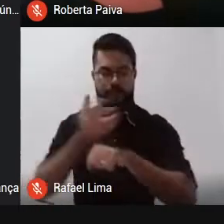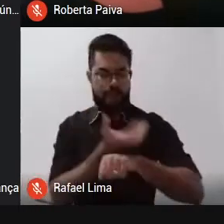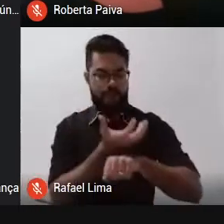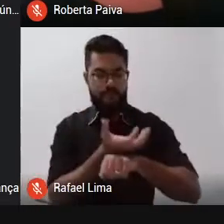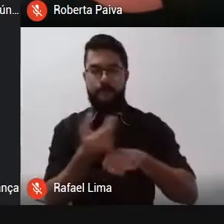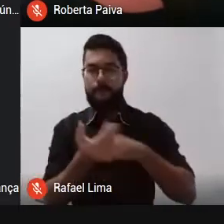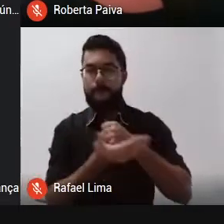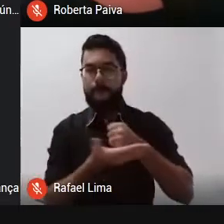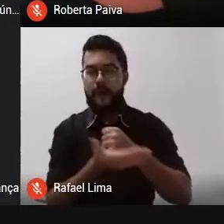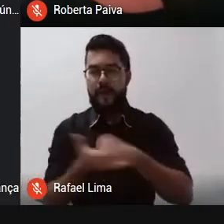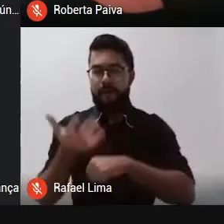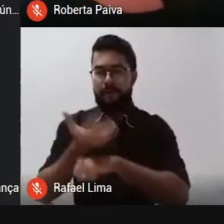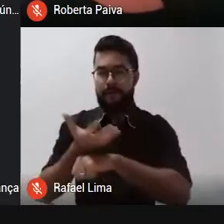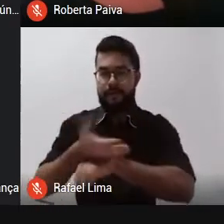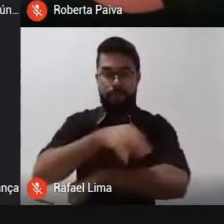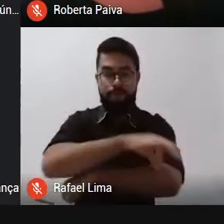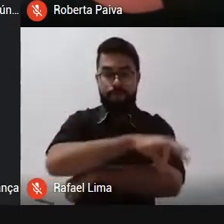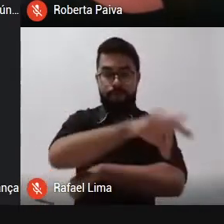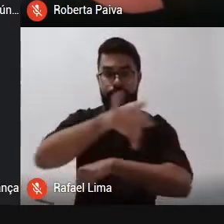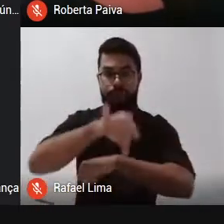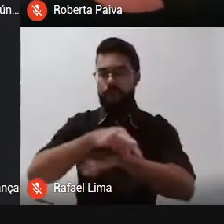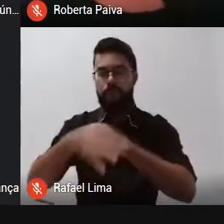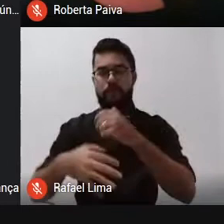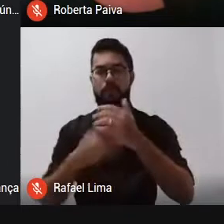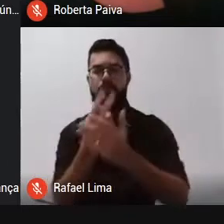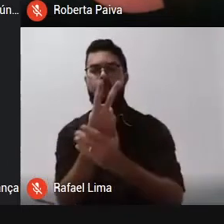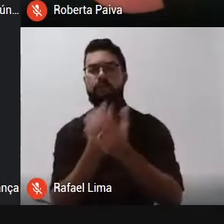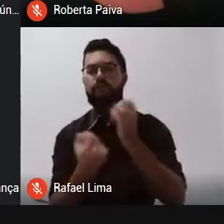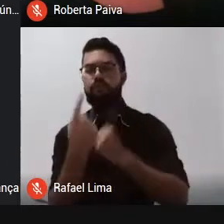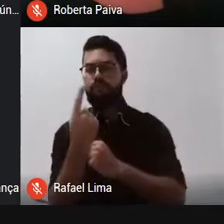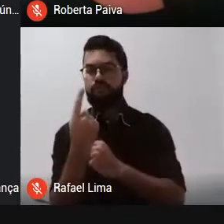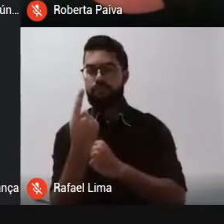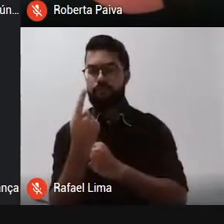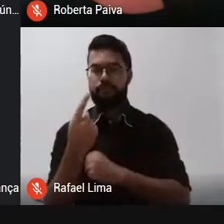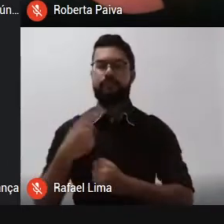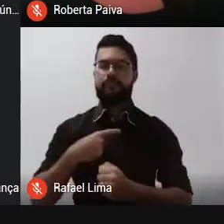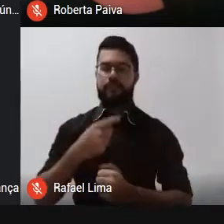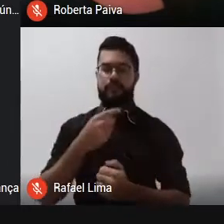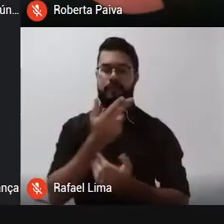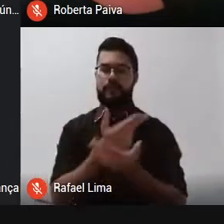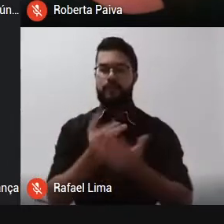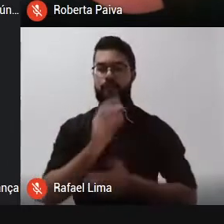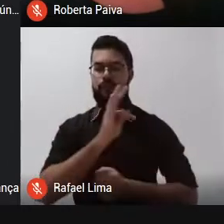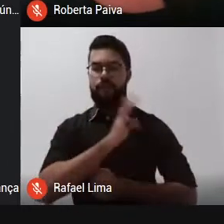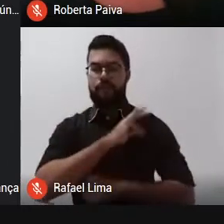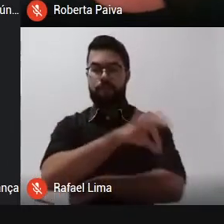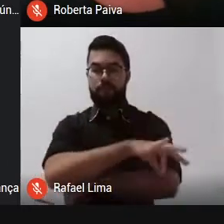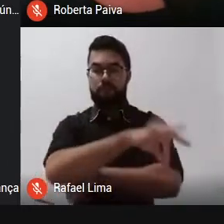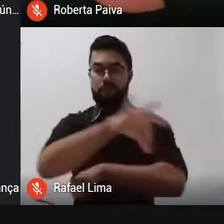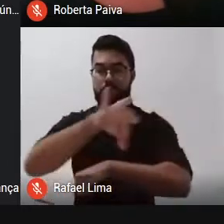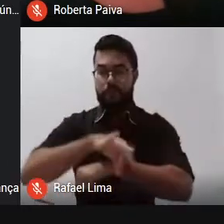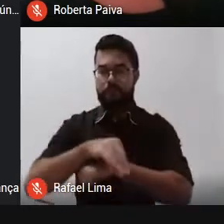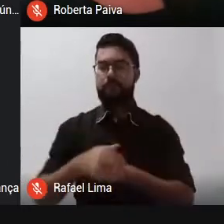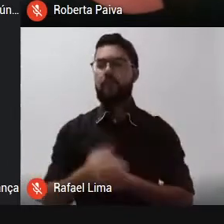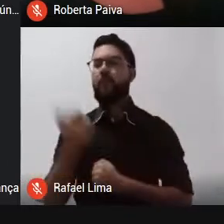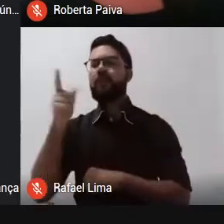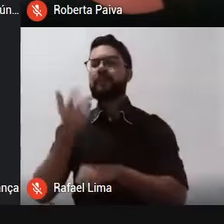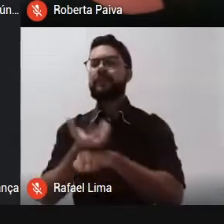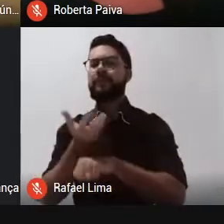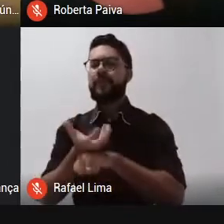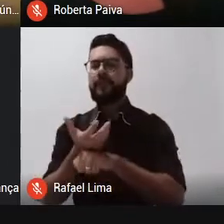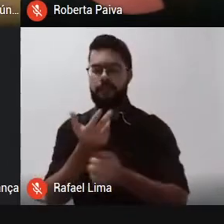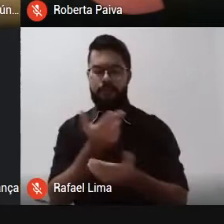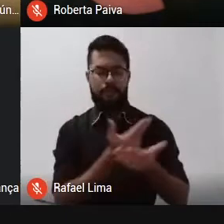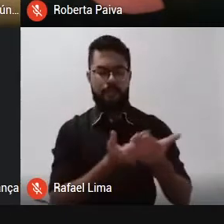arquitetônico em uma única, né? Ficou desenho técnico e arquitetônico. A disciplina de desenho auxiliado por computador, deixamos com desenho